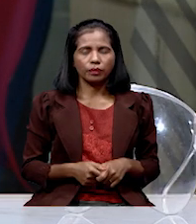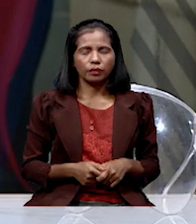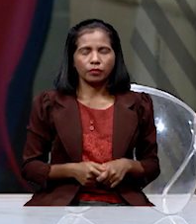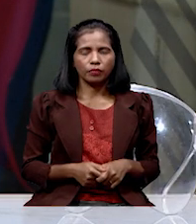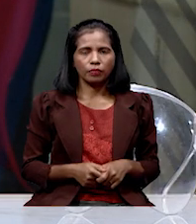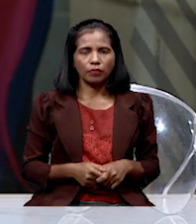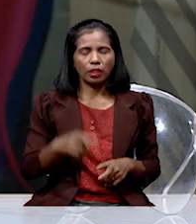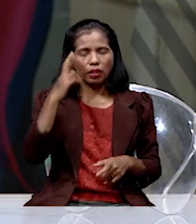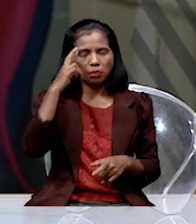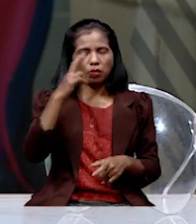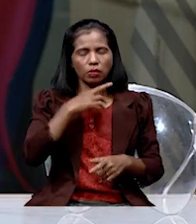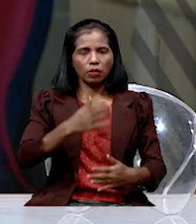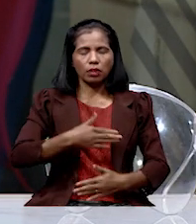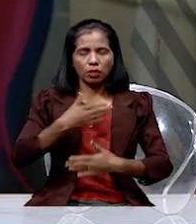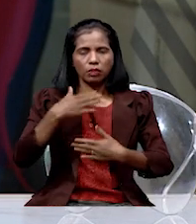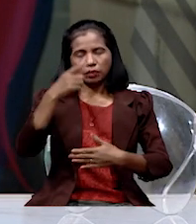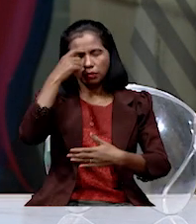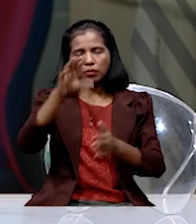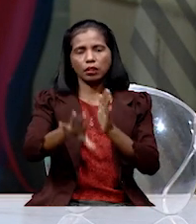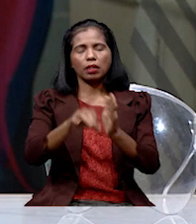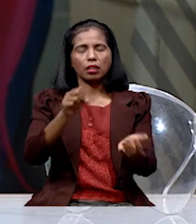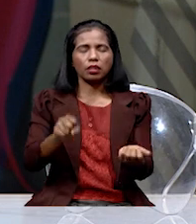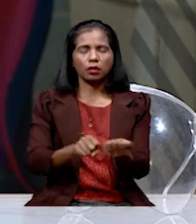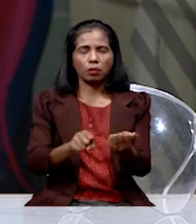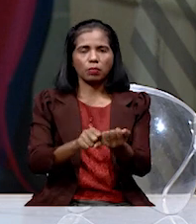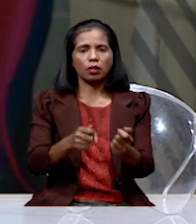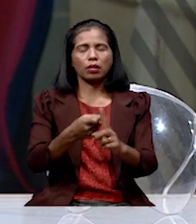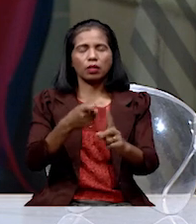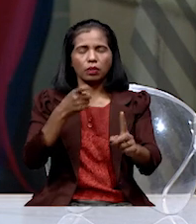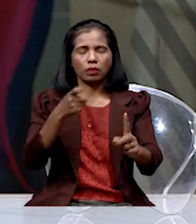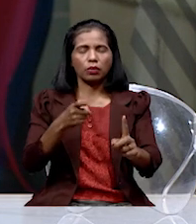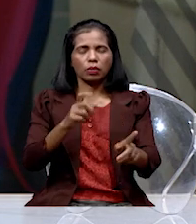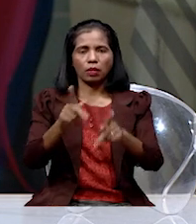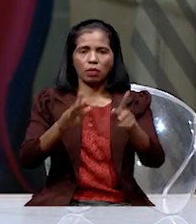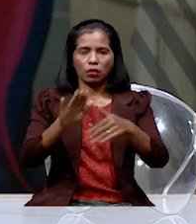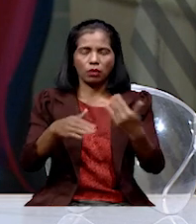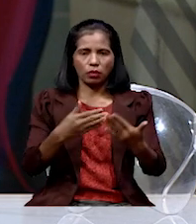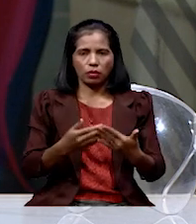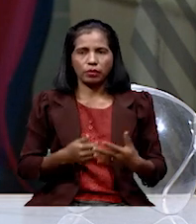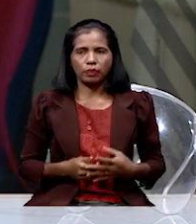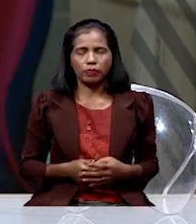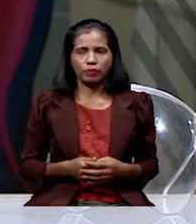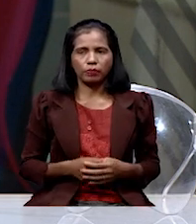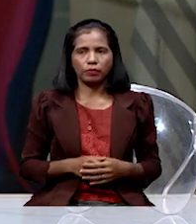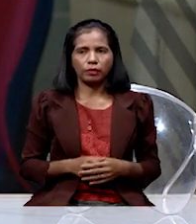Zeram zorta contente tamba hetan apoio massimo husi entidade hoto.